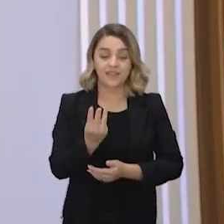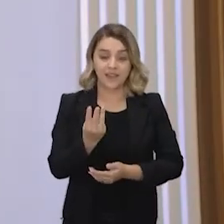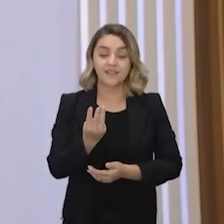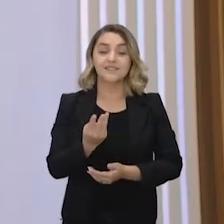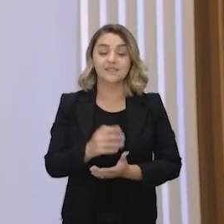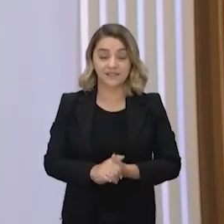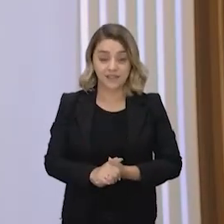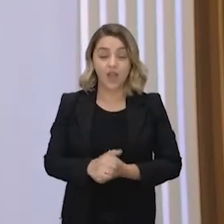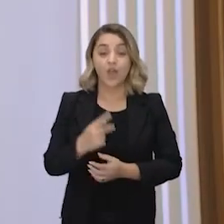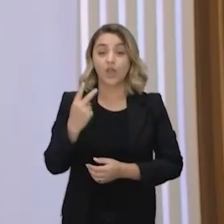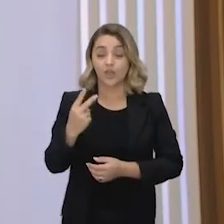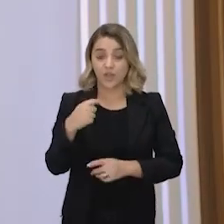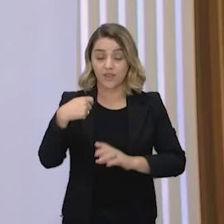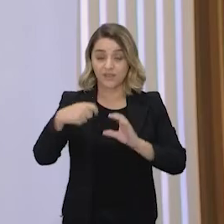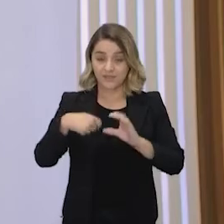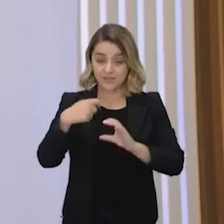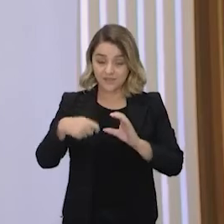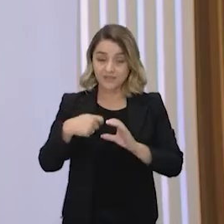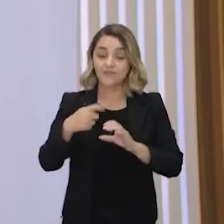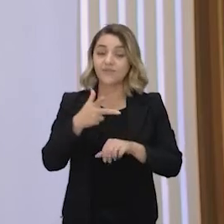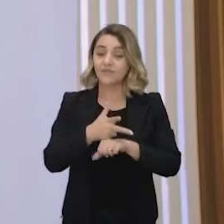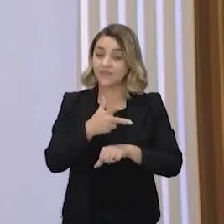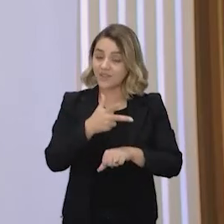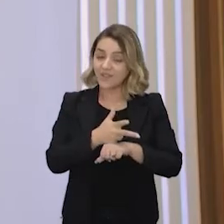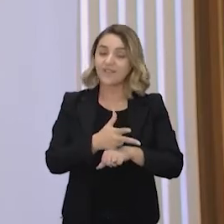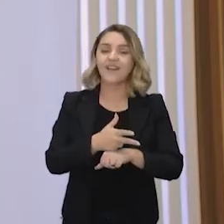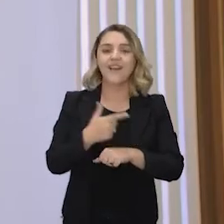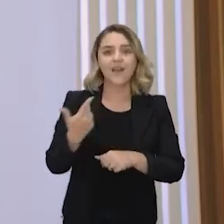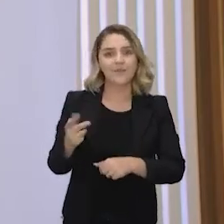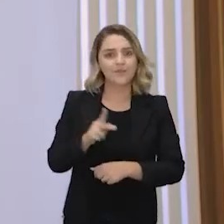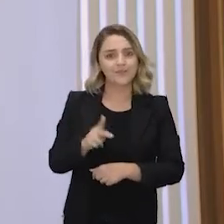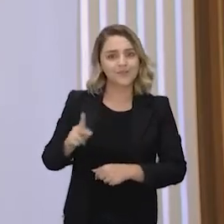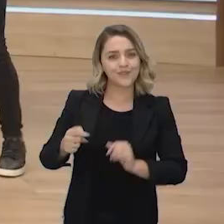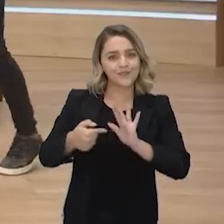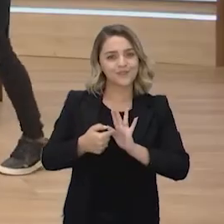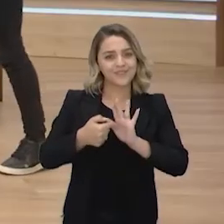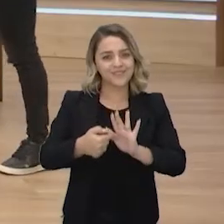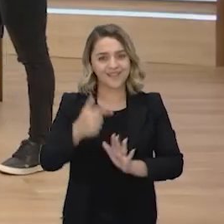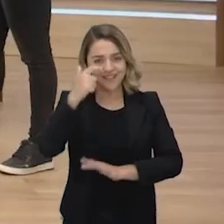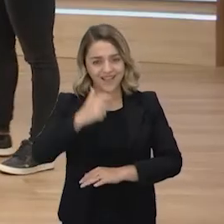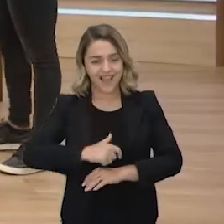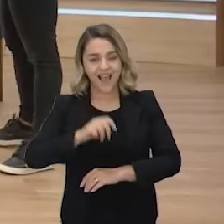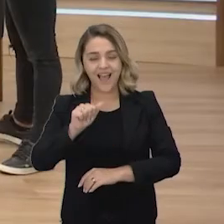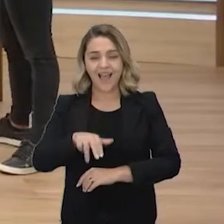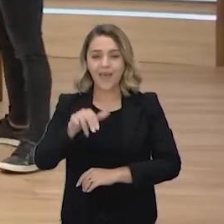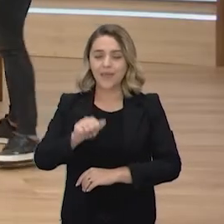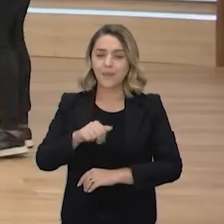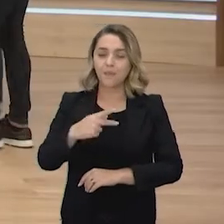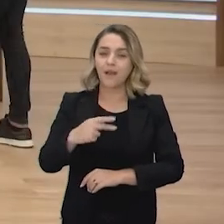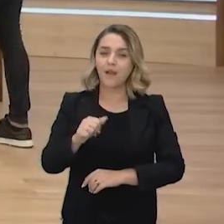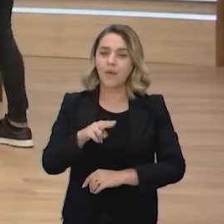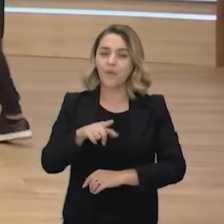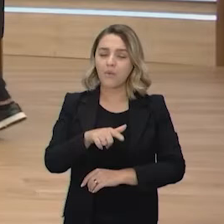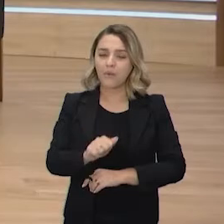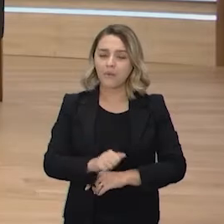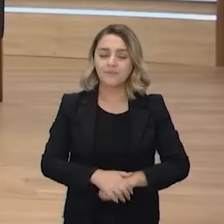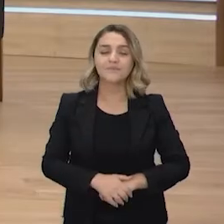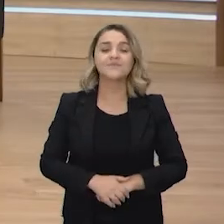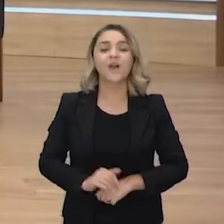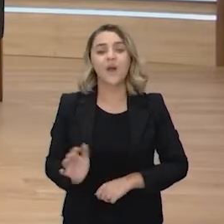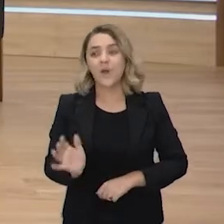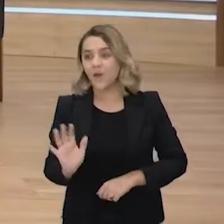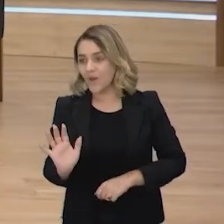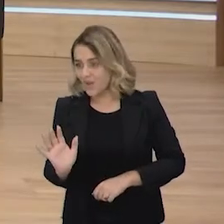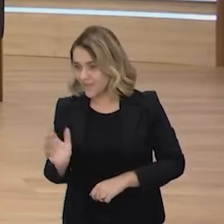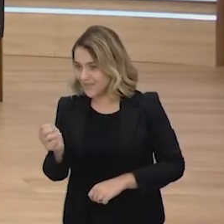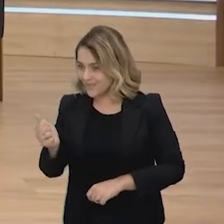vem com essa professora, que eu vou deixar para ela se apresentar, Ana Paula. Oi, Ana. Oi, professora. Muito obrigada